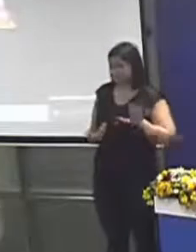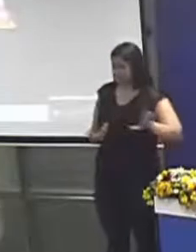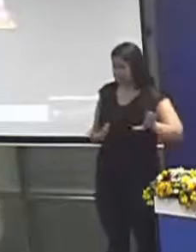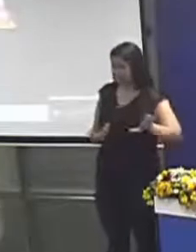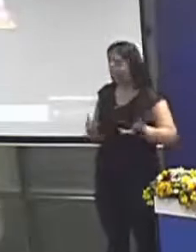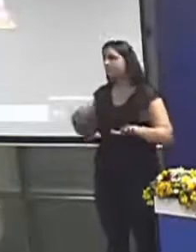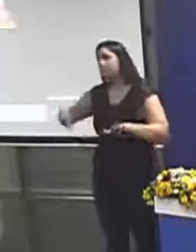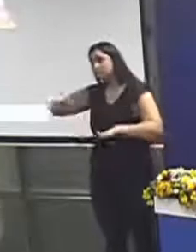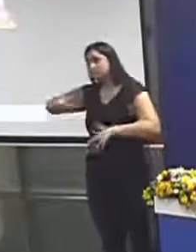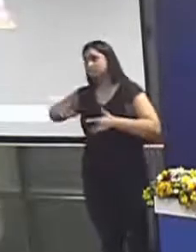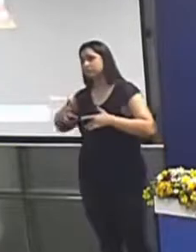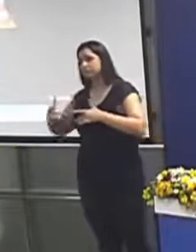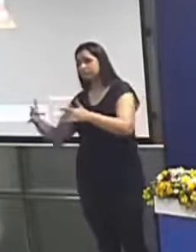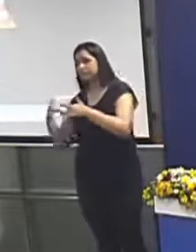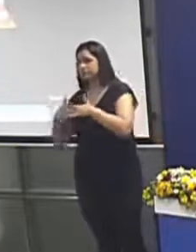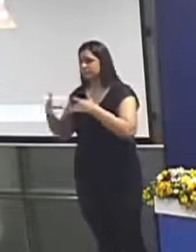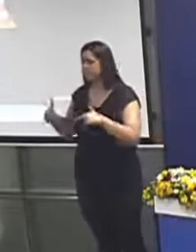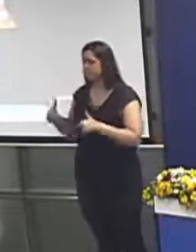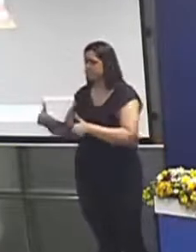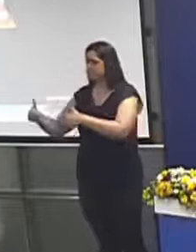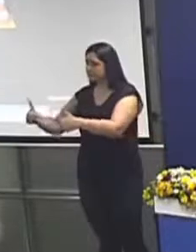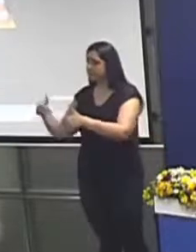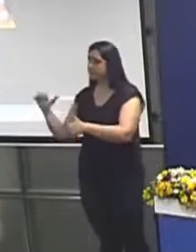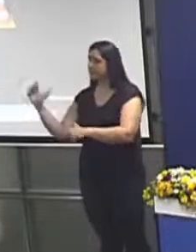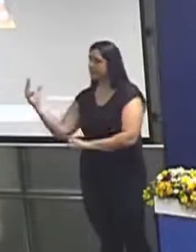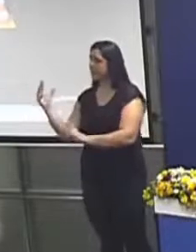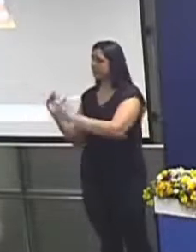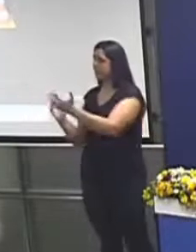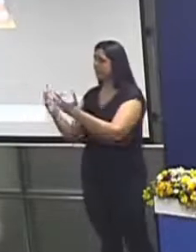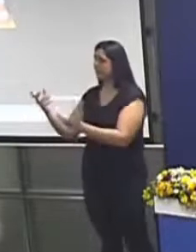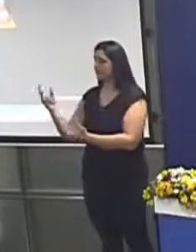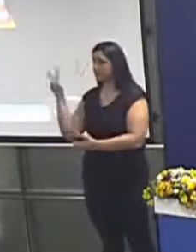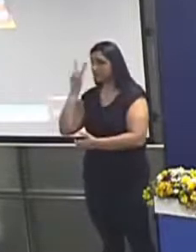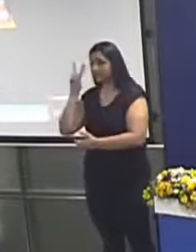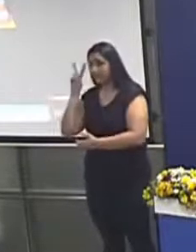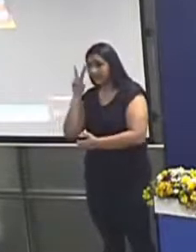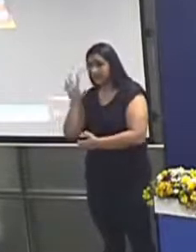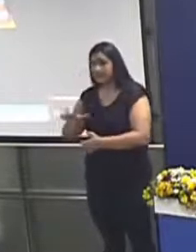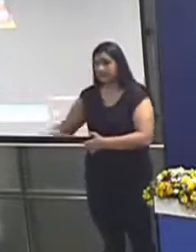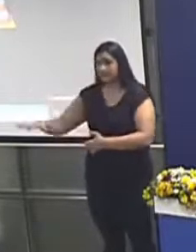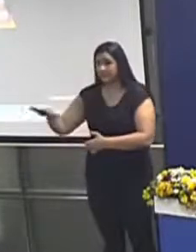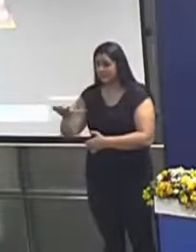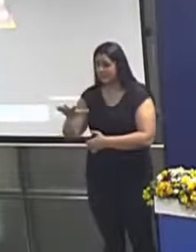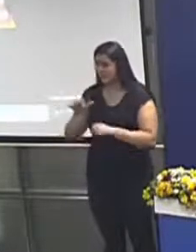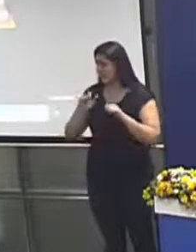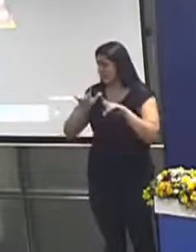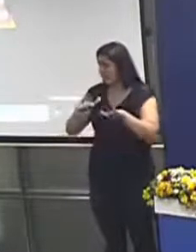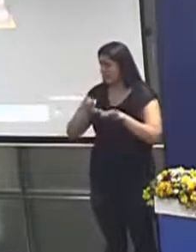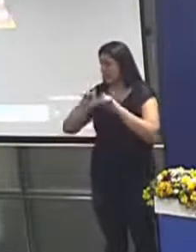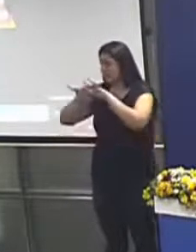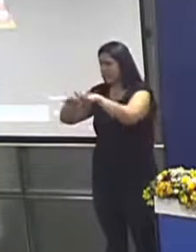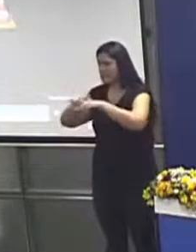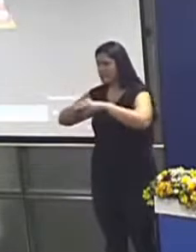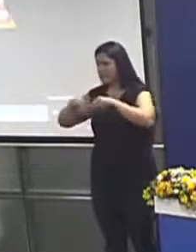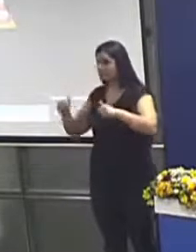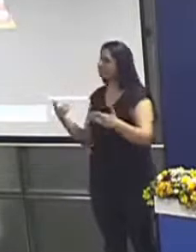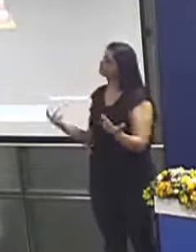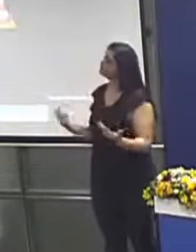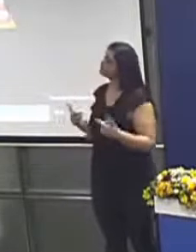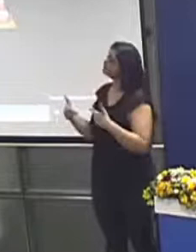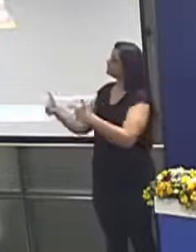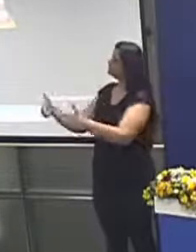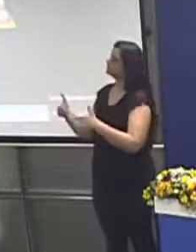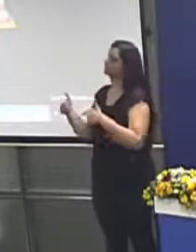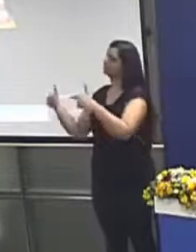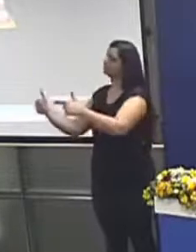tem alguém fazendo. Várias ações estão acontecendo. Lembra dos vagabundos? Do invasor, estão na linha de frente,